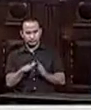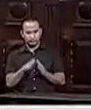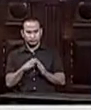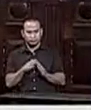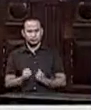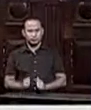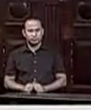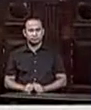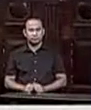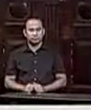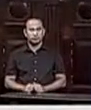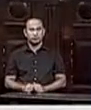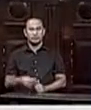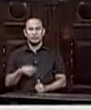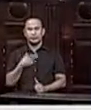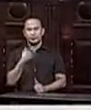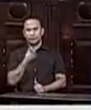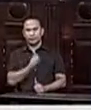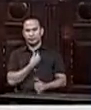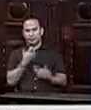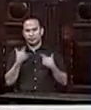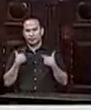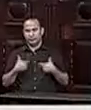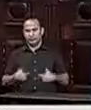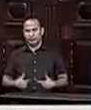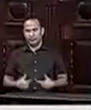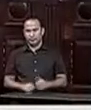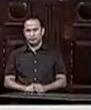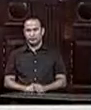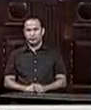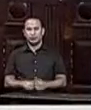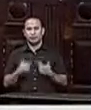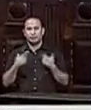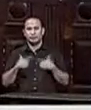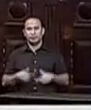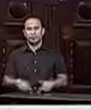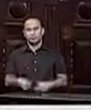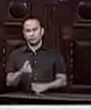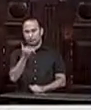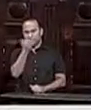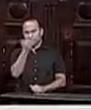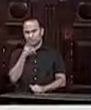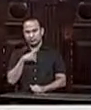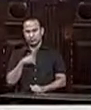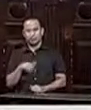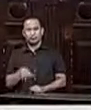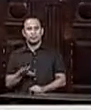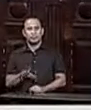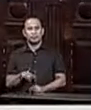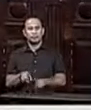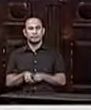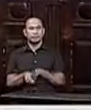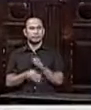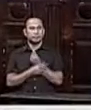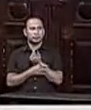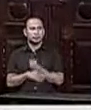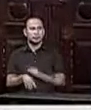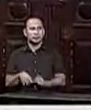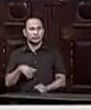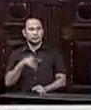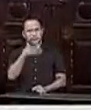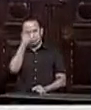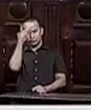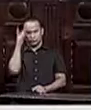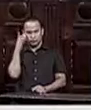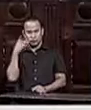que estavam sendo vítimas ainda vítimas da tragédia, mas, acima de tudo, também onerando os cofres públicos